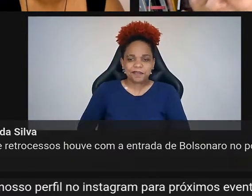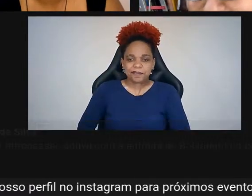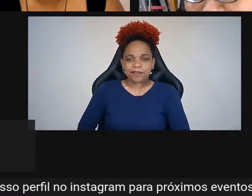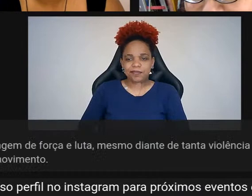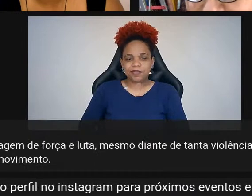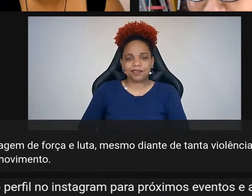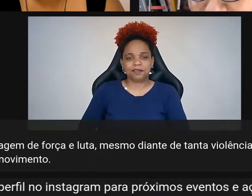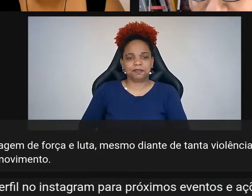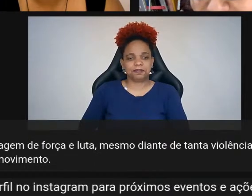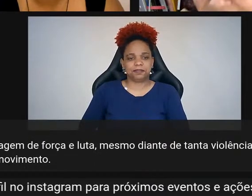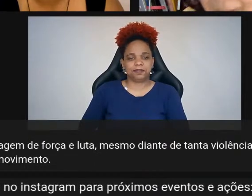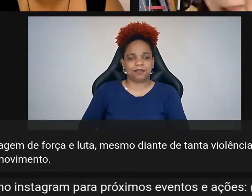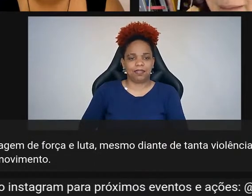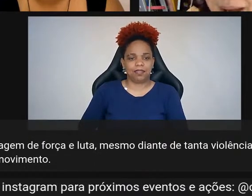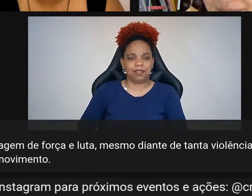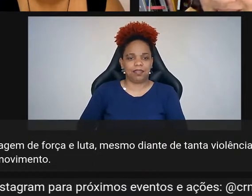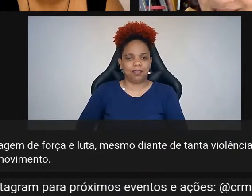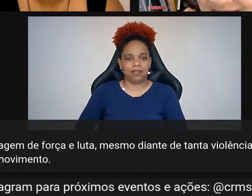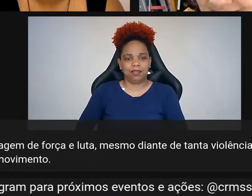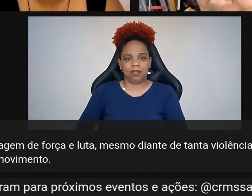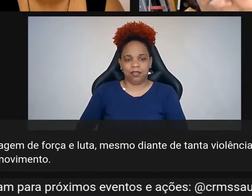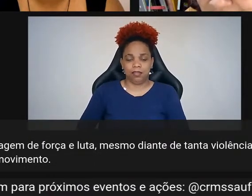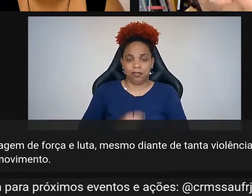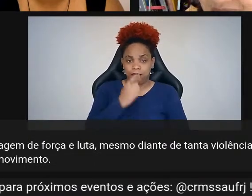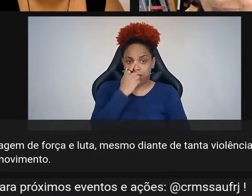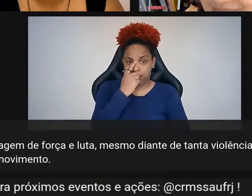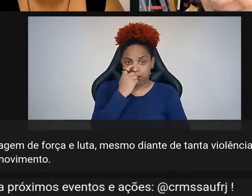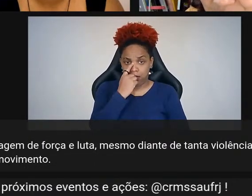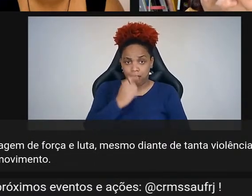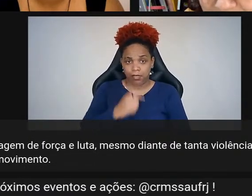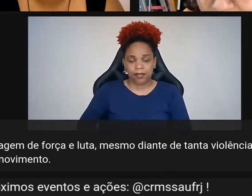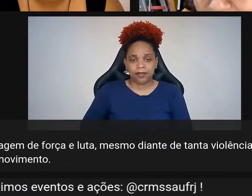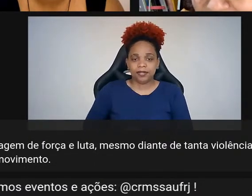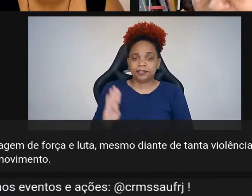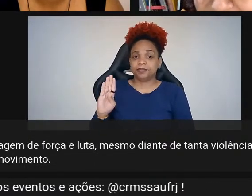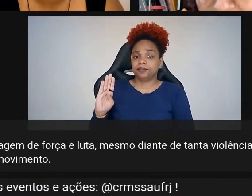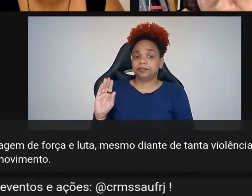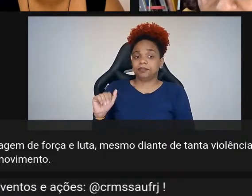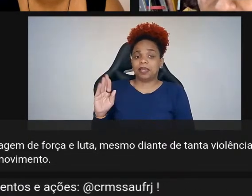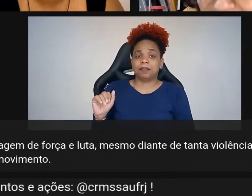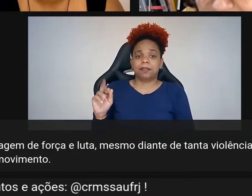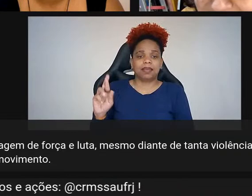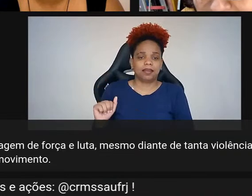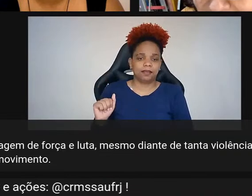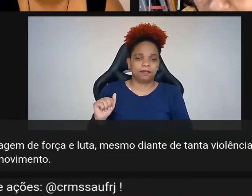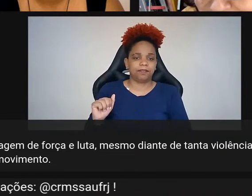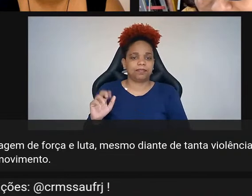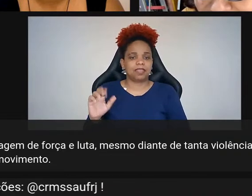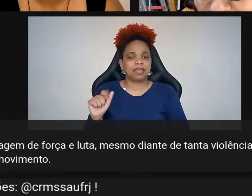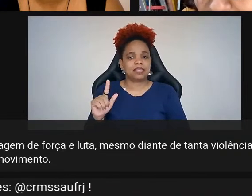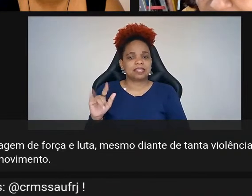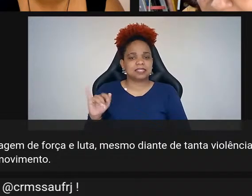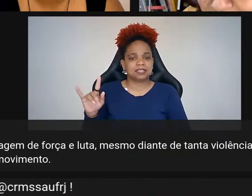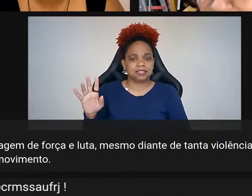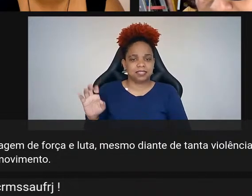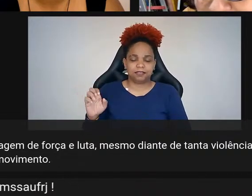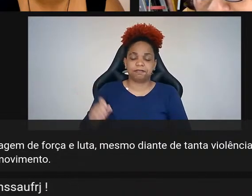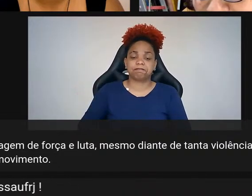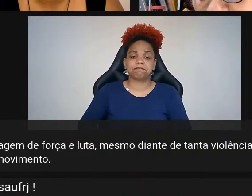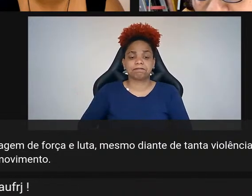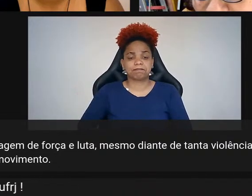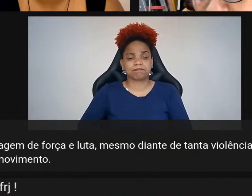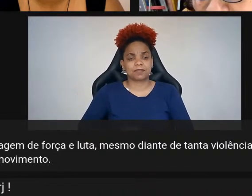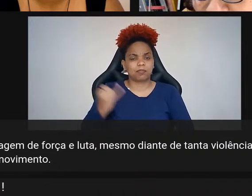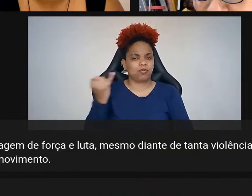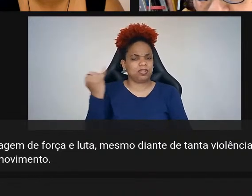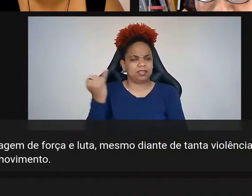Depoimento da Ana Luísa. A Bárbara Zilli, muito importante o debate trazido, Camila. É